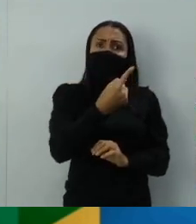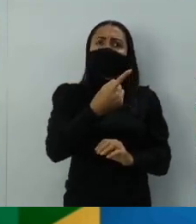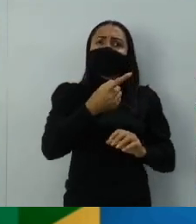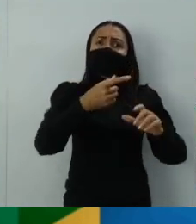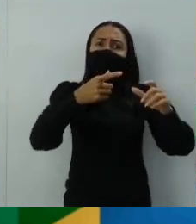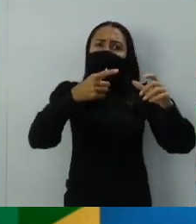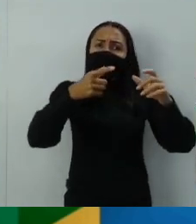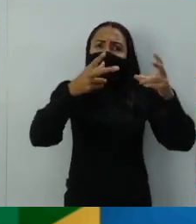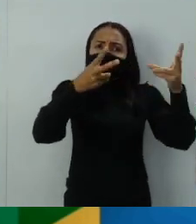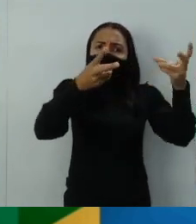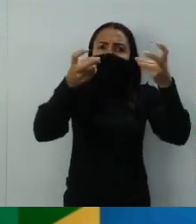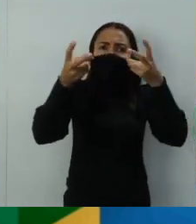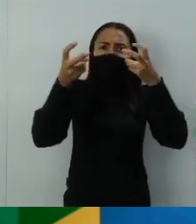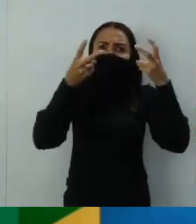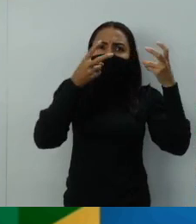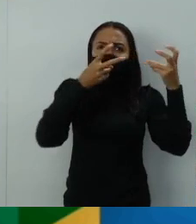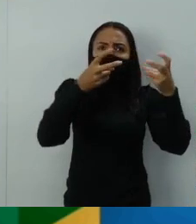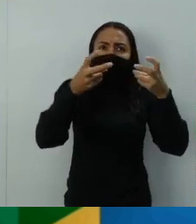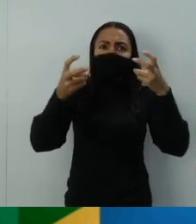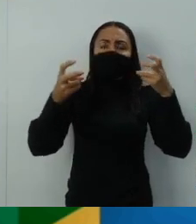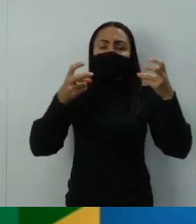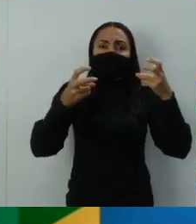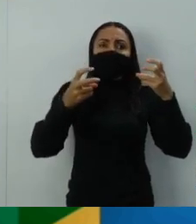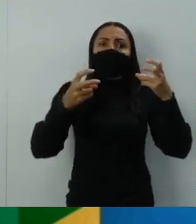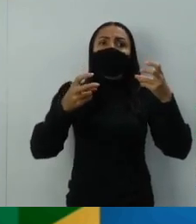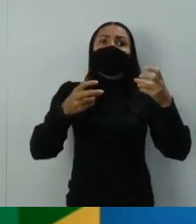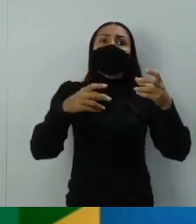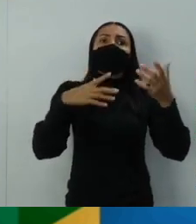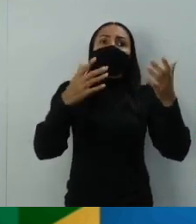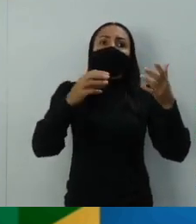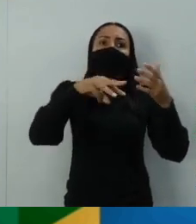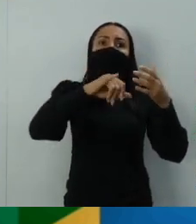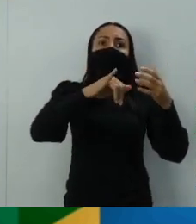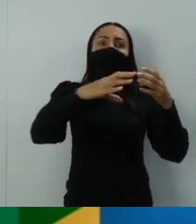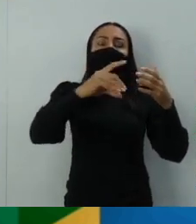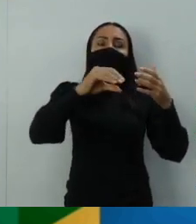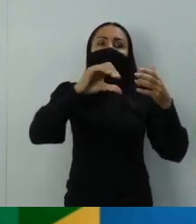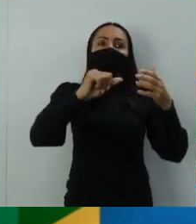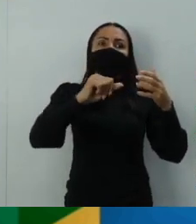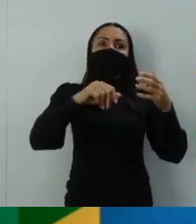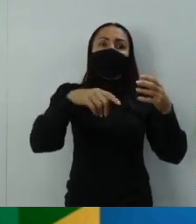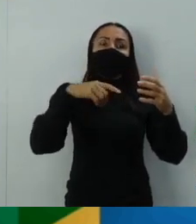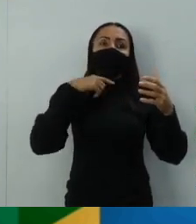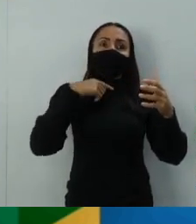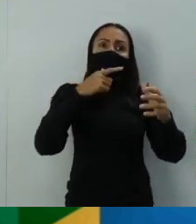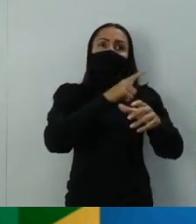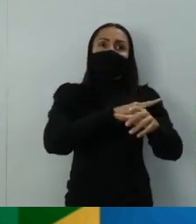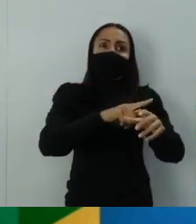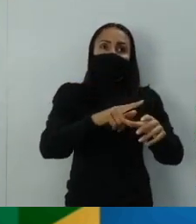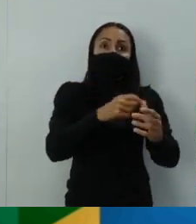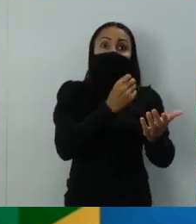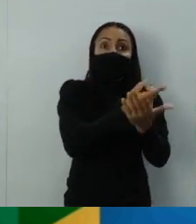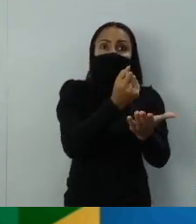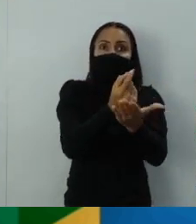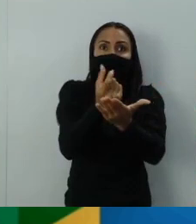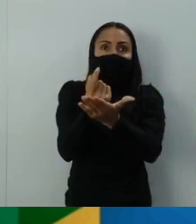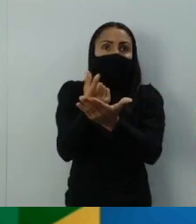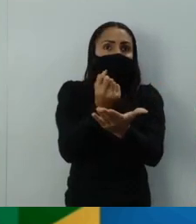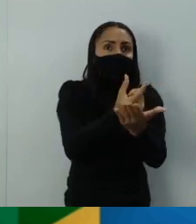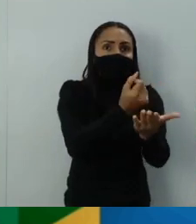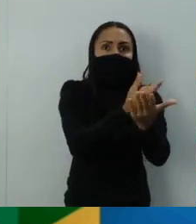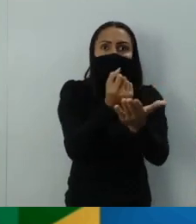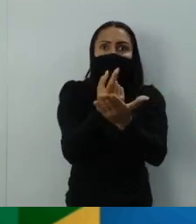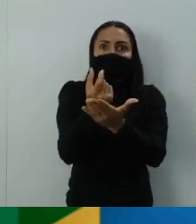a mídia tenta nos levar a ter um comportamento de consumo? Compre isso, compre tal